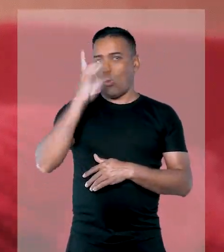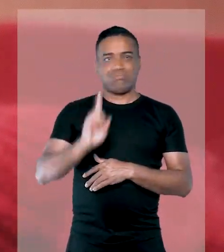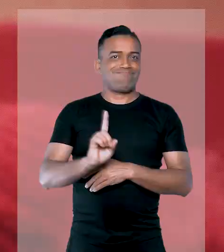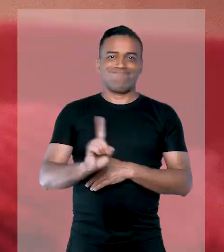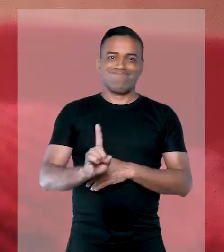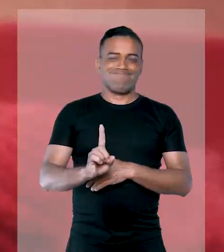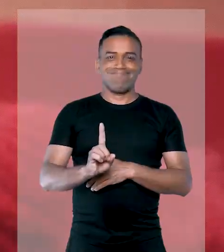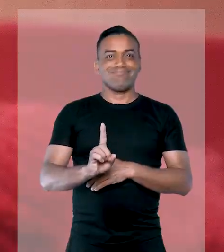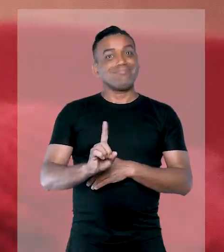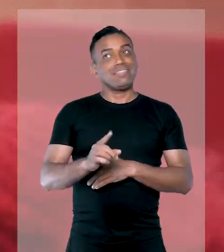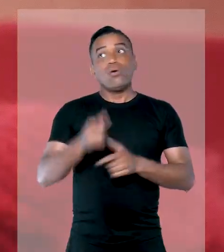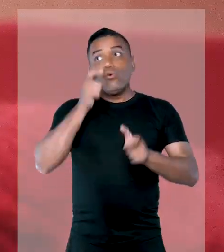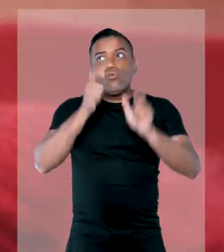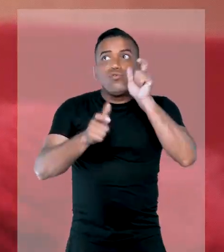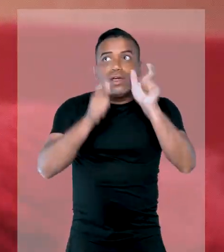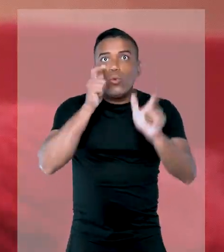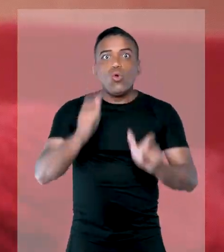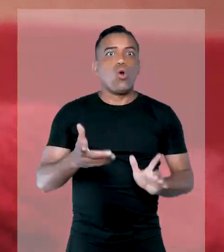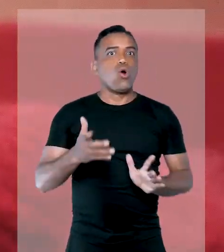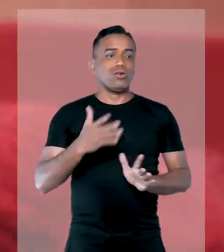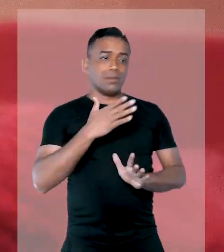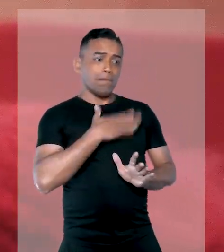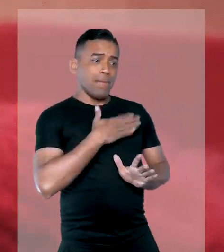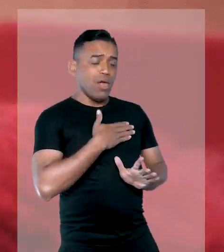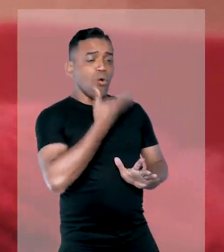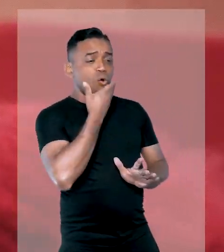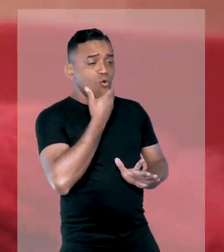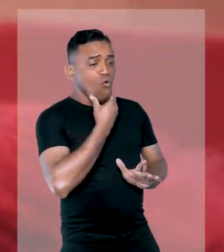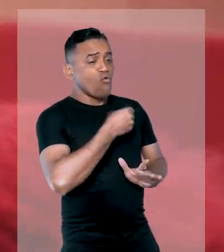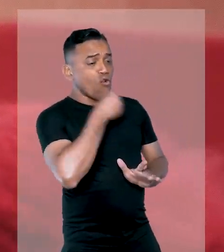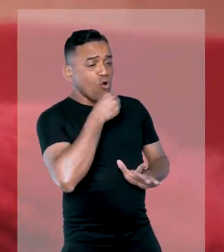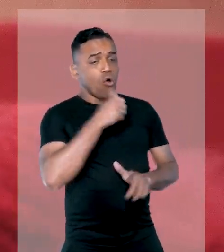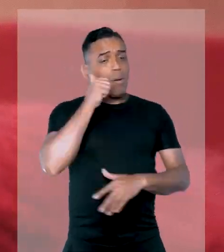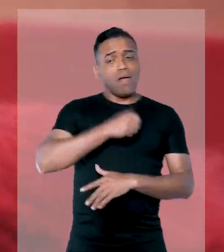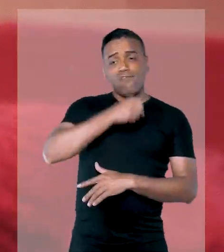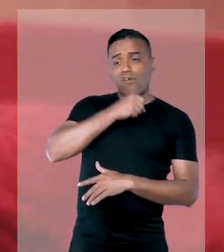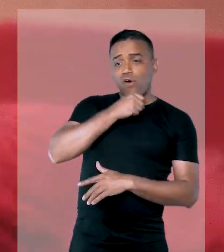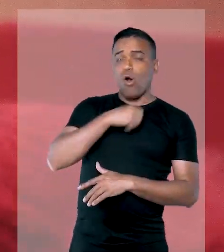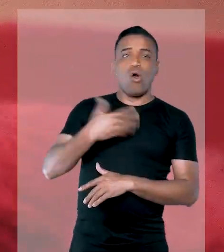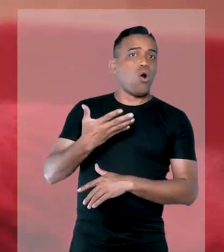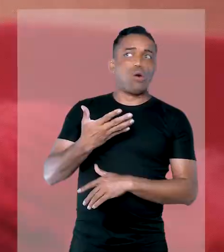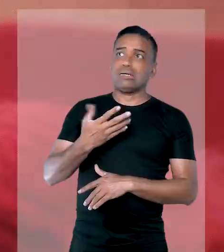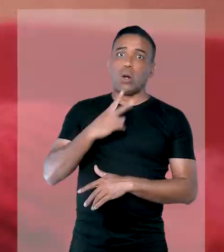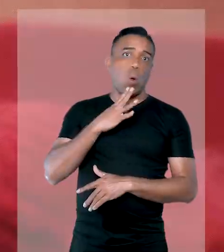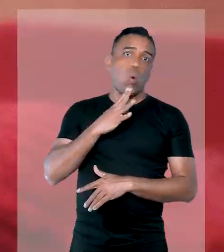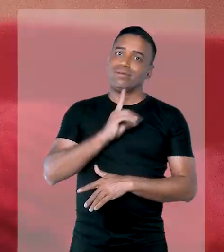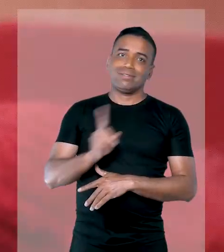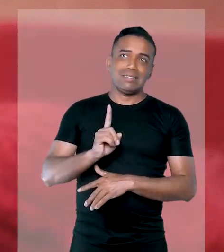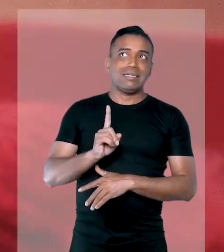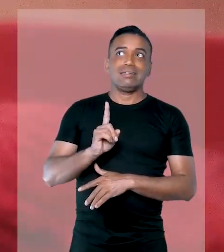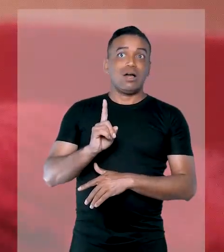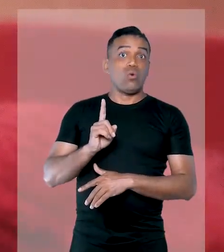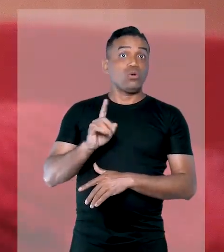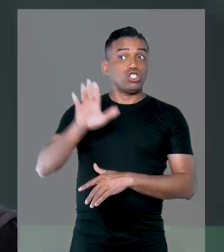Então, me dá essa curiosidade, sabe, para saber quem são os meus avós. Meus pais não são muito de conversar, mas eu tenho essa ideia de um dia